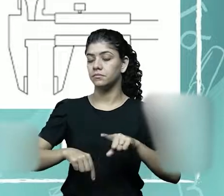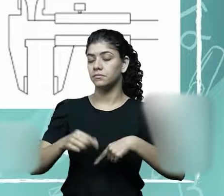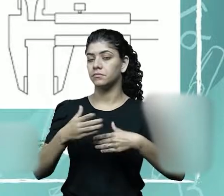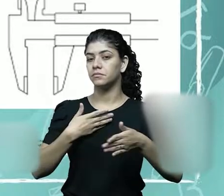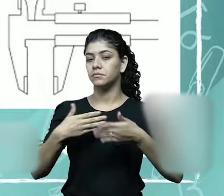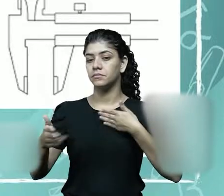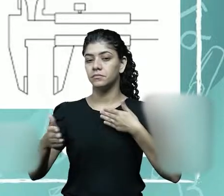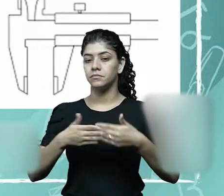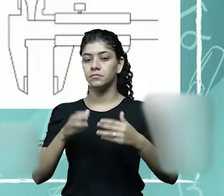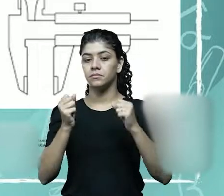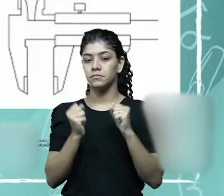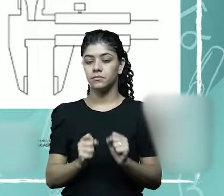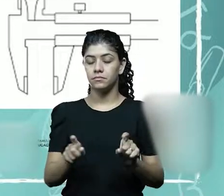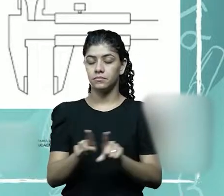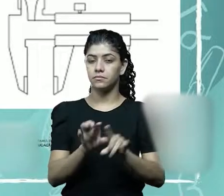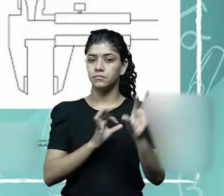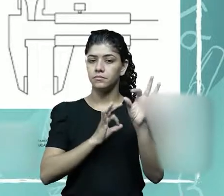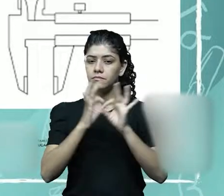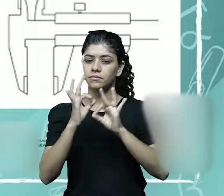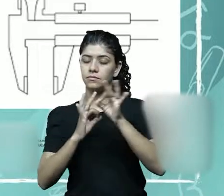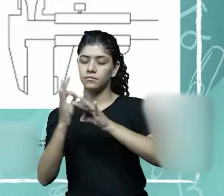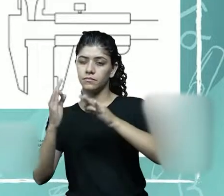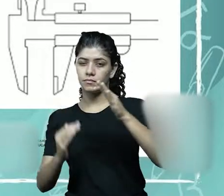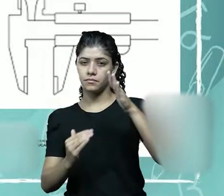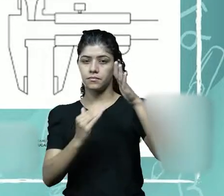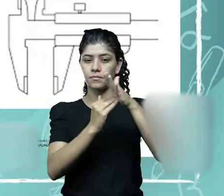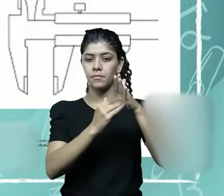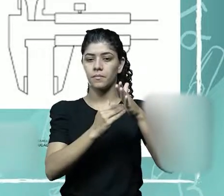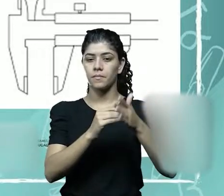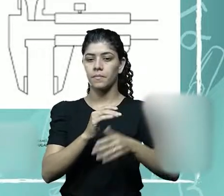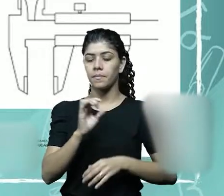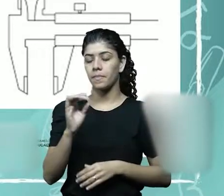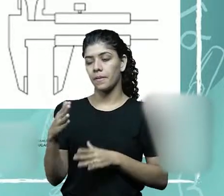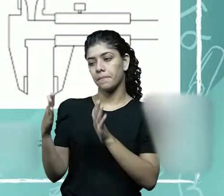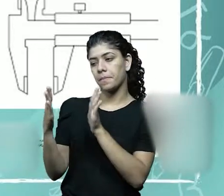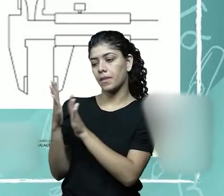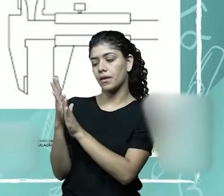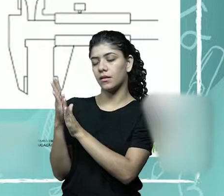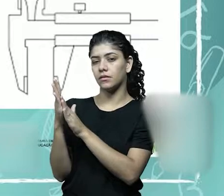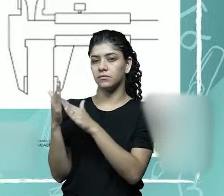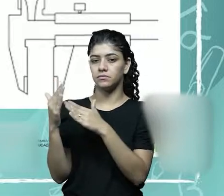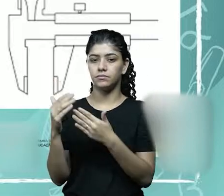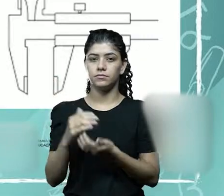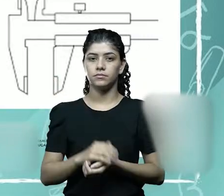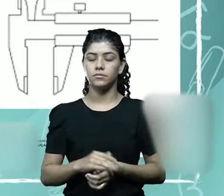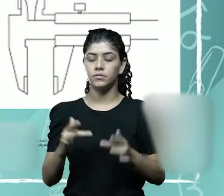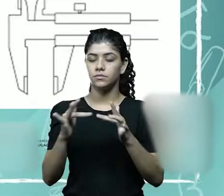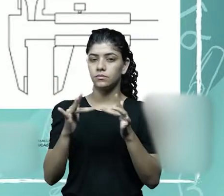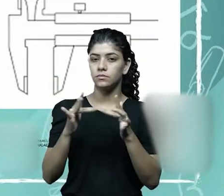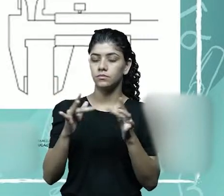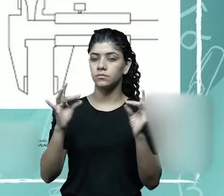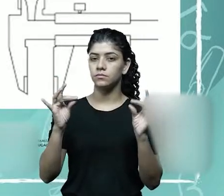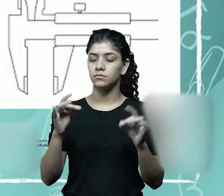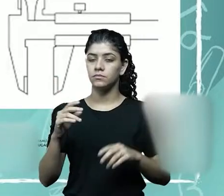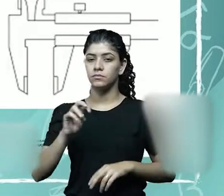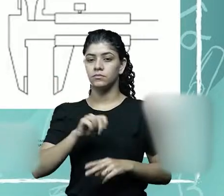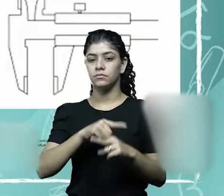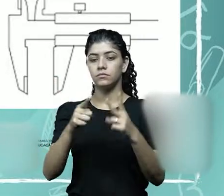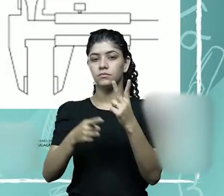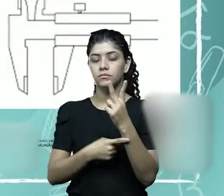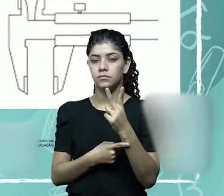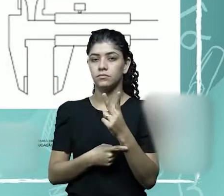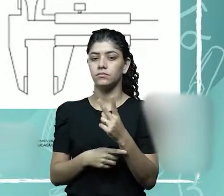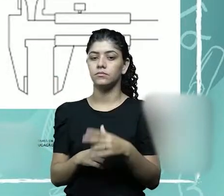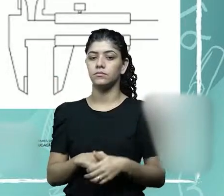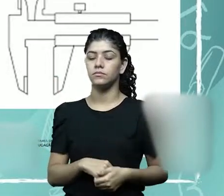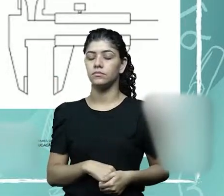estar perfeitamente alinhado, não pode estar tocando só uma parte da peça. De preferência, tem que estar